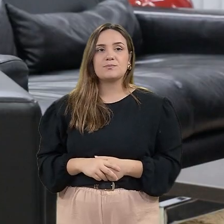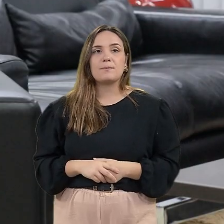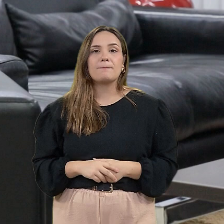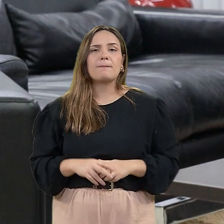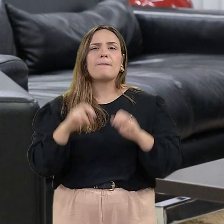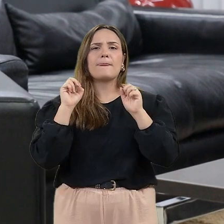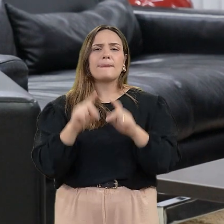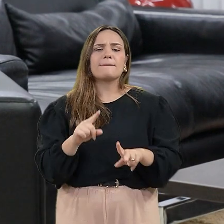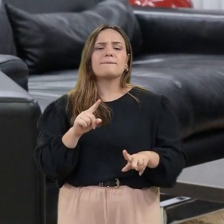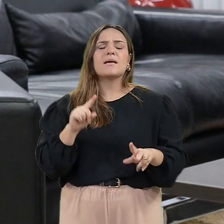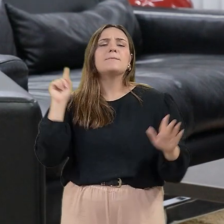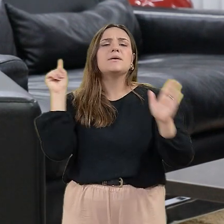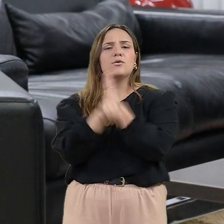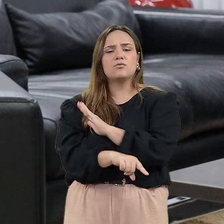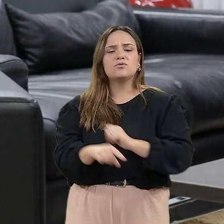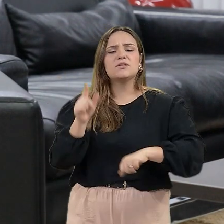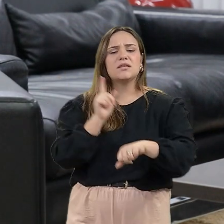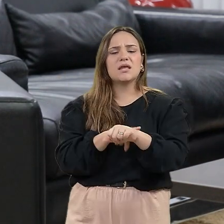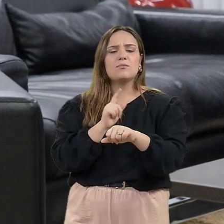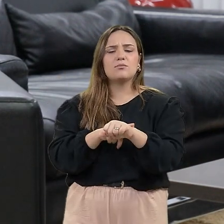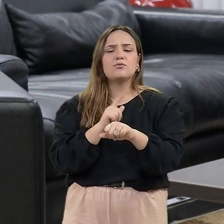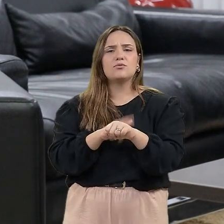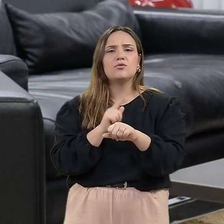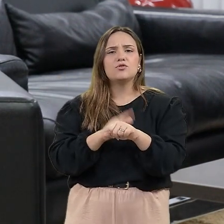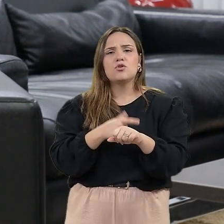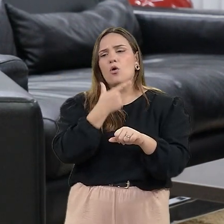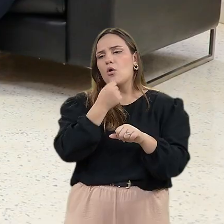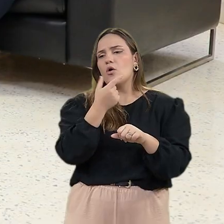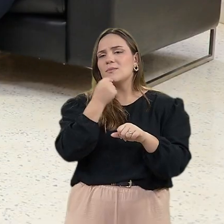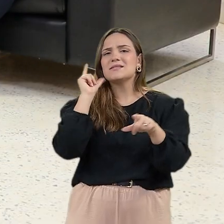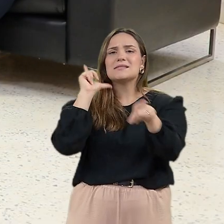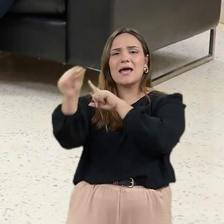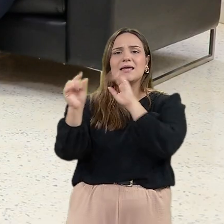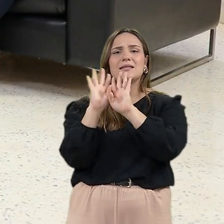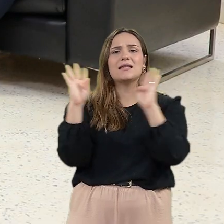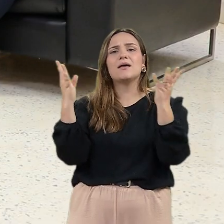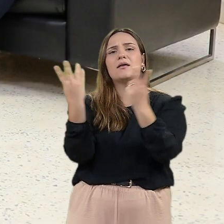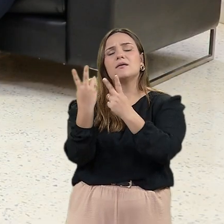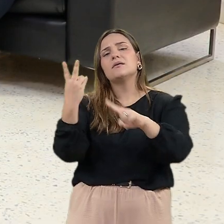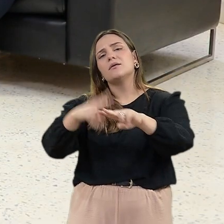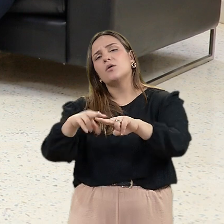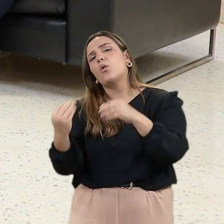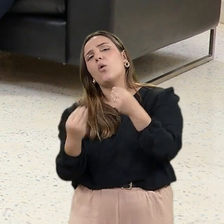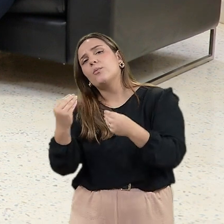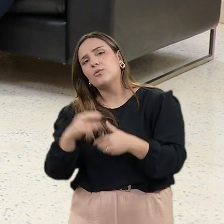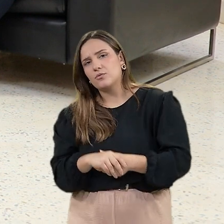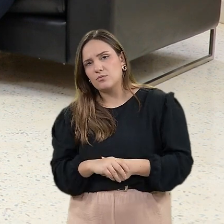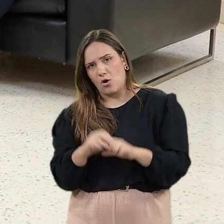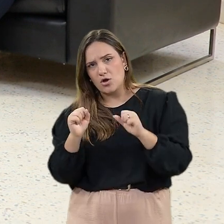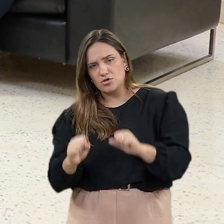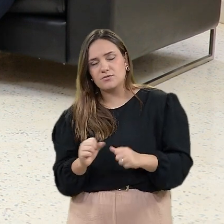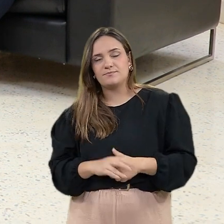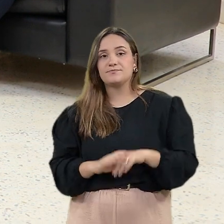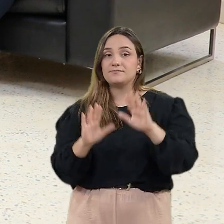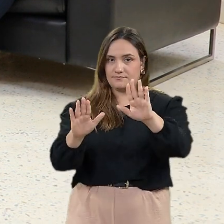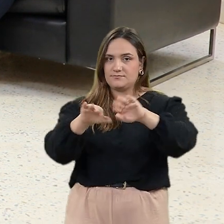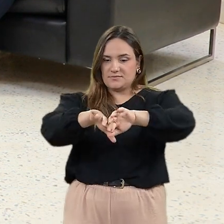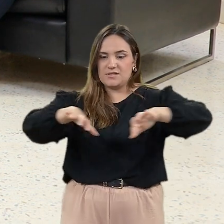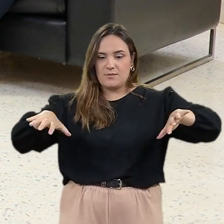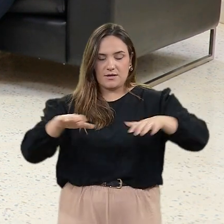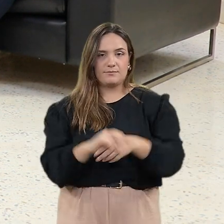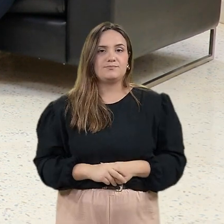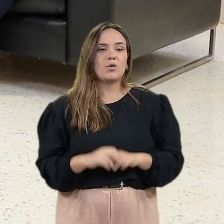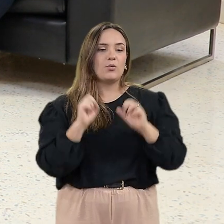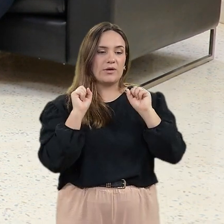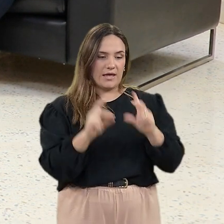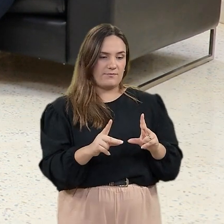E sobre as saídas temporárias, há restrições? Bom, aí então nós falamos da questão da pena e da sanção.